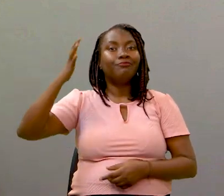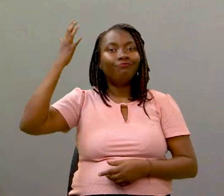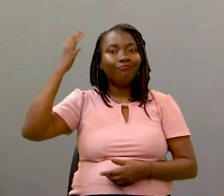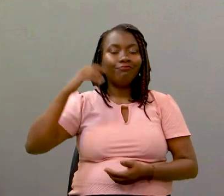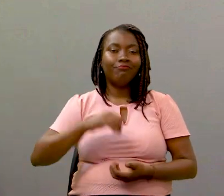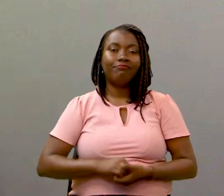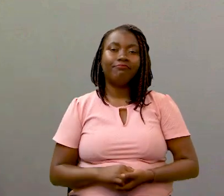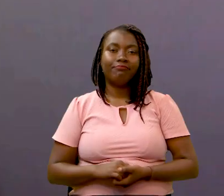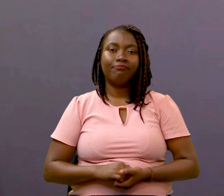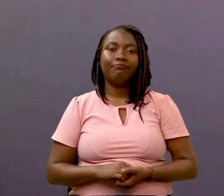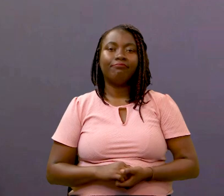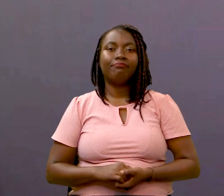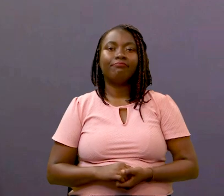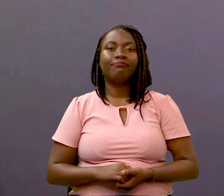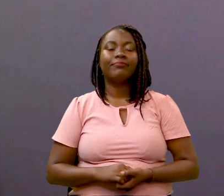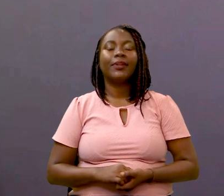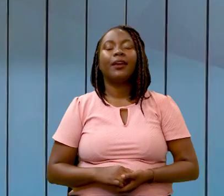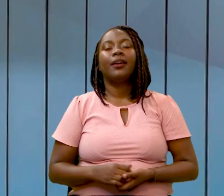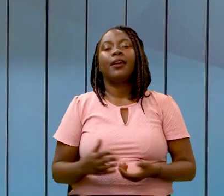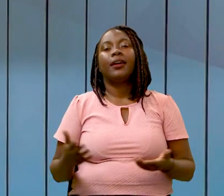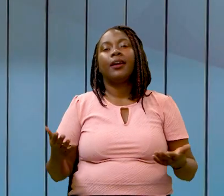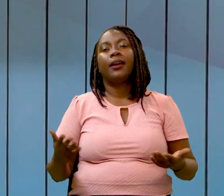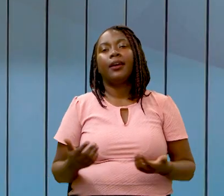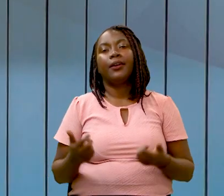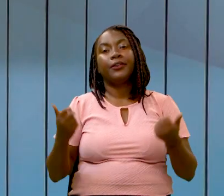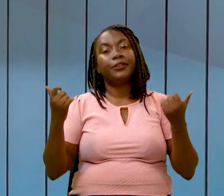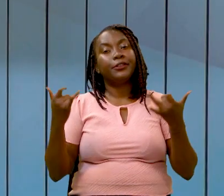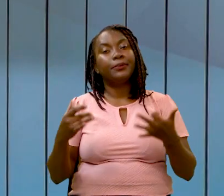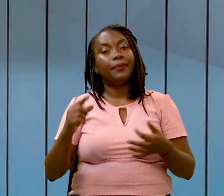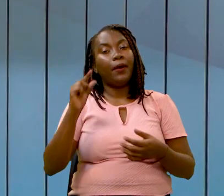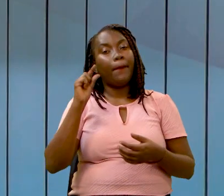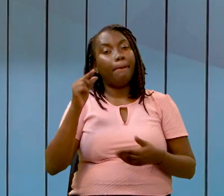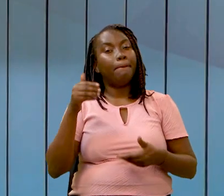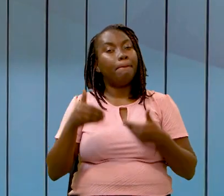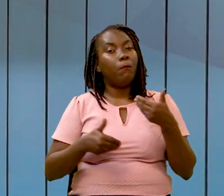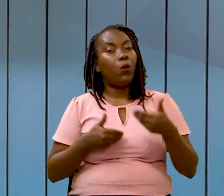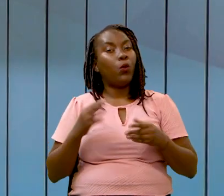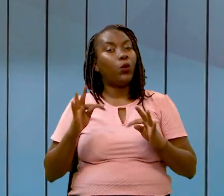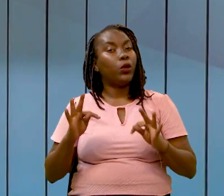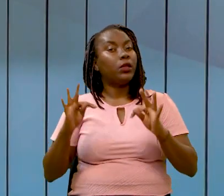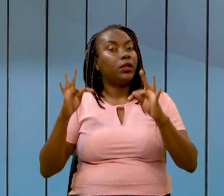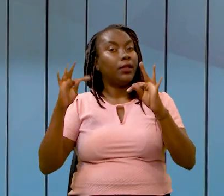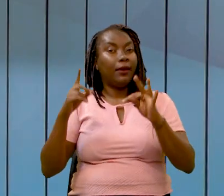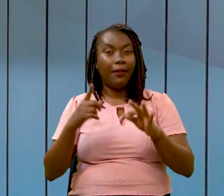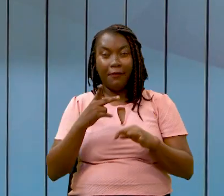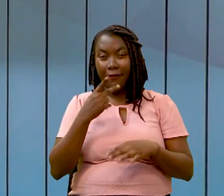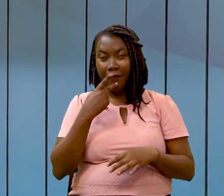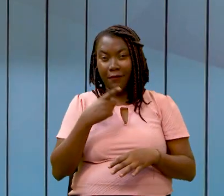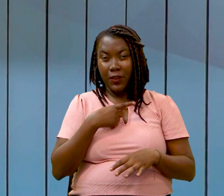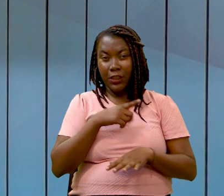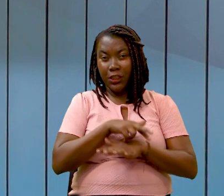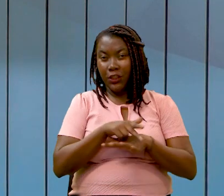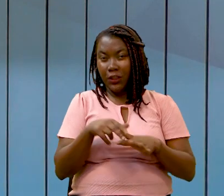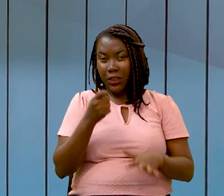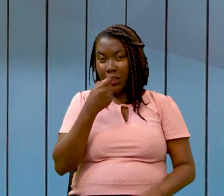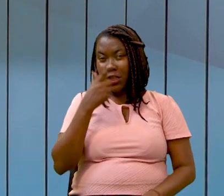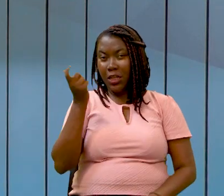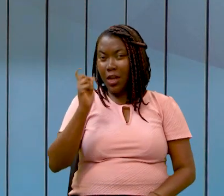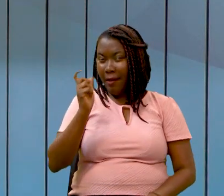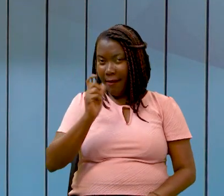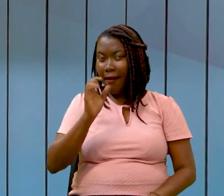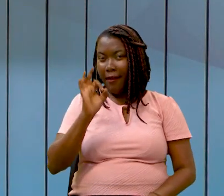ter consequências disso. Dr. Rubens, agora vamos falar um pouquinho sobre tratamento. O senhor falou que existem